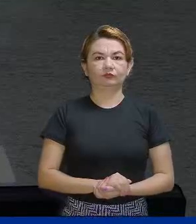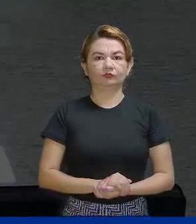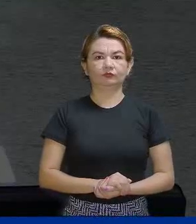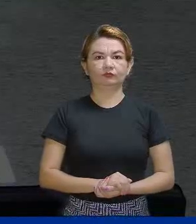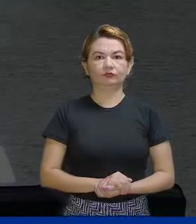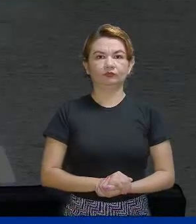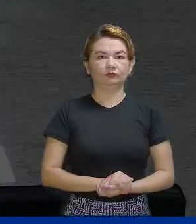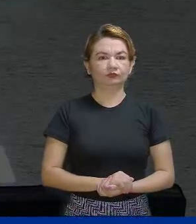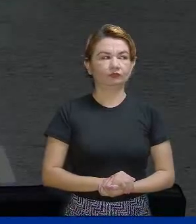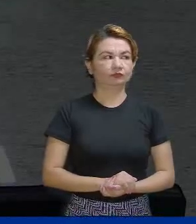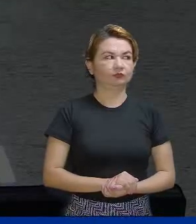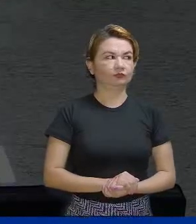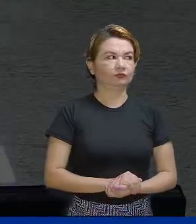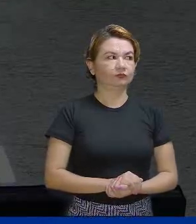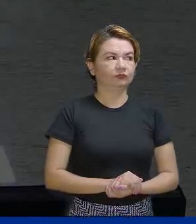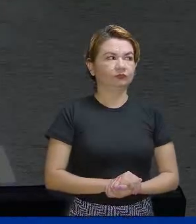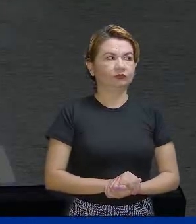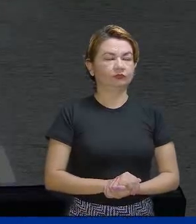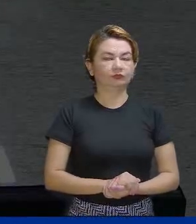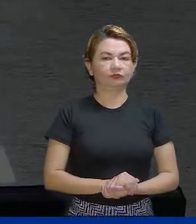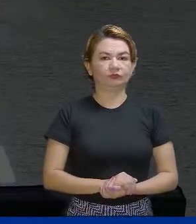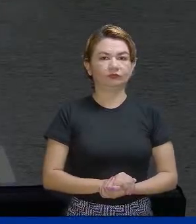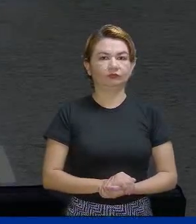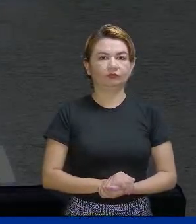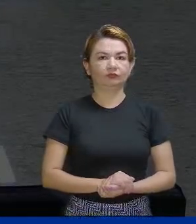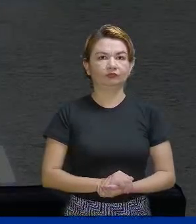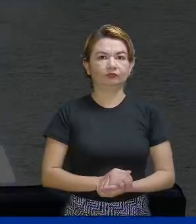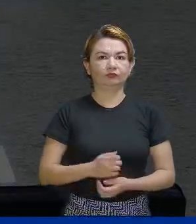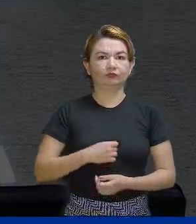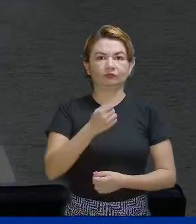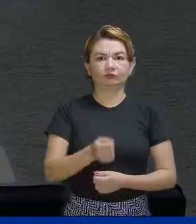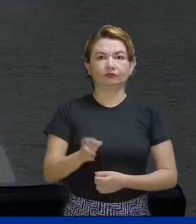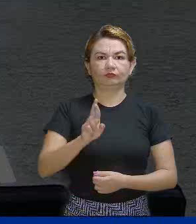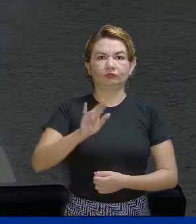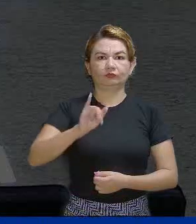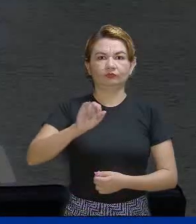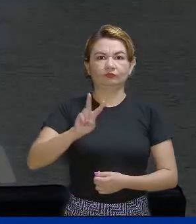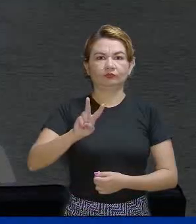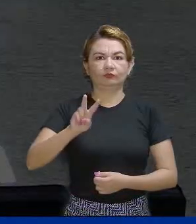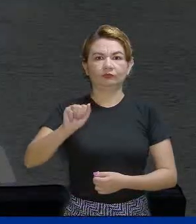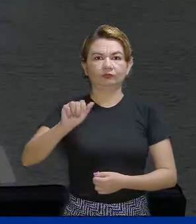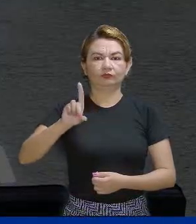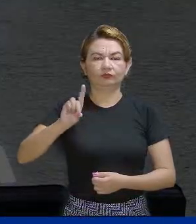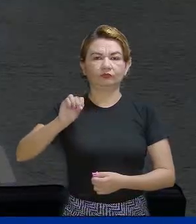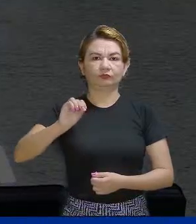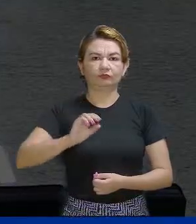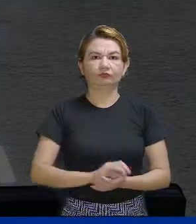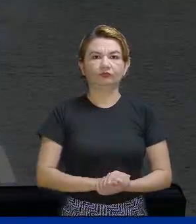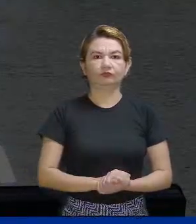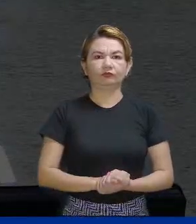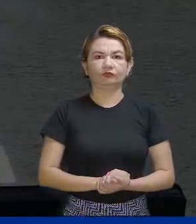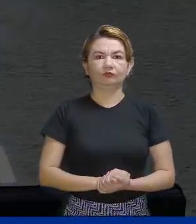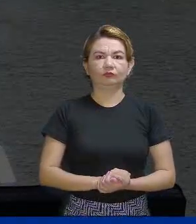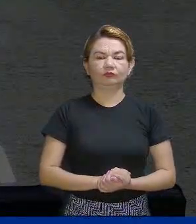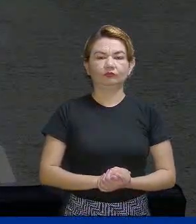Libras com intérprete. Rivaldo Valente, para da sessão por